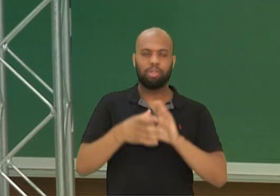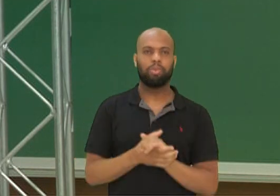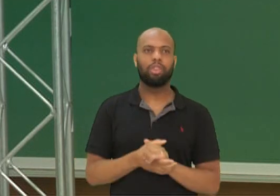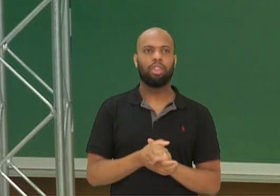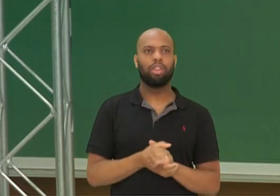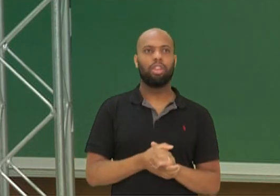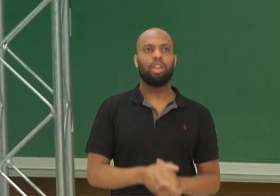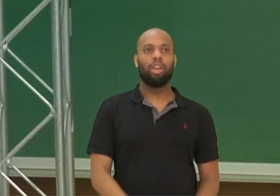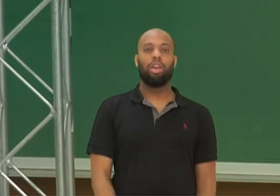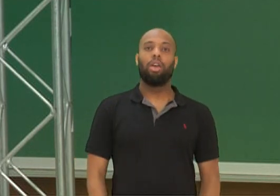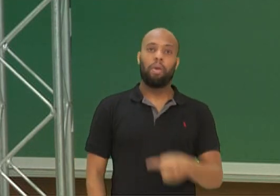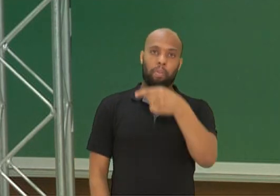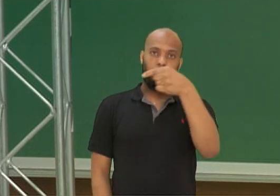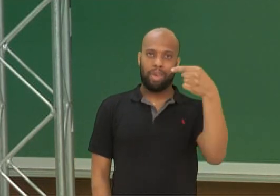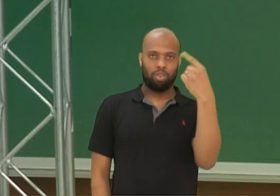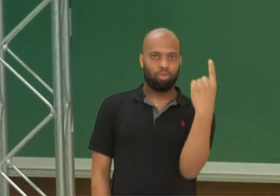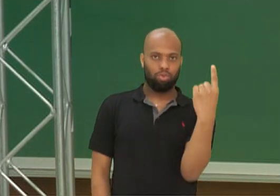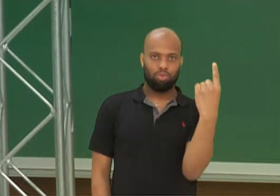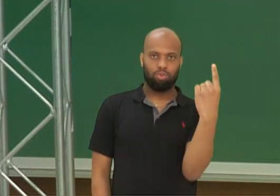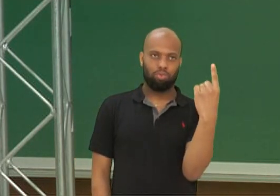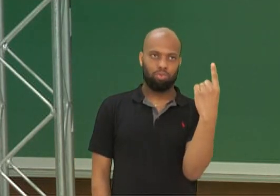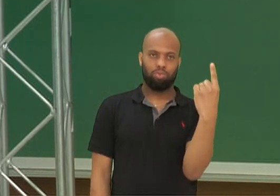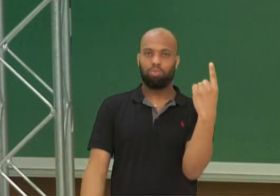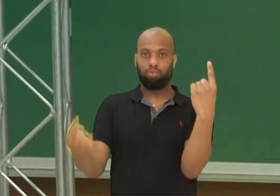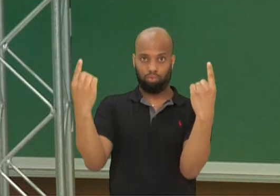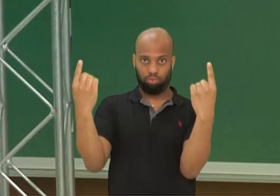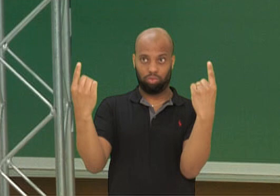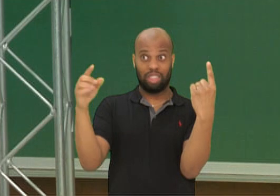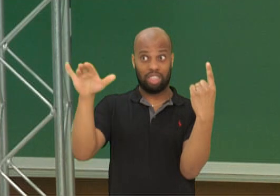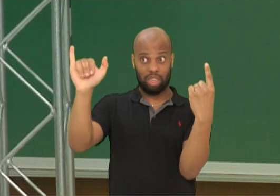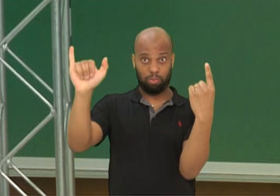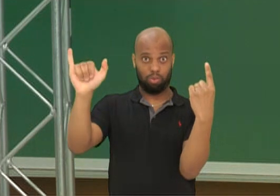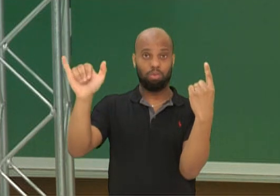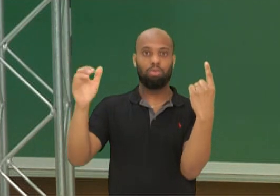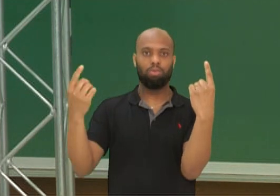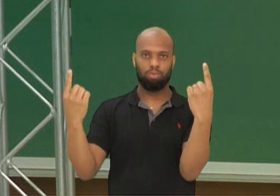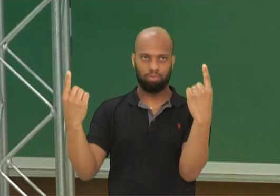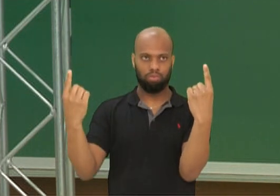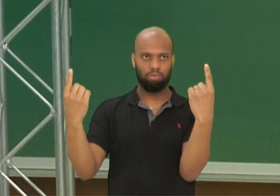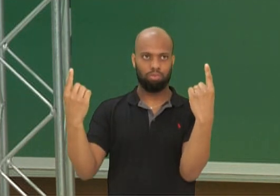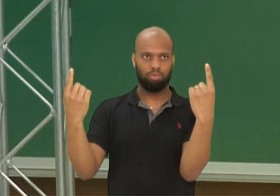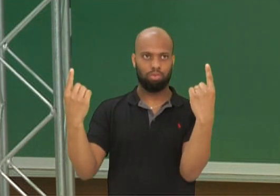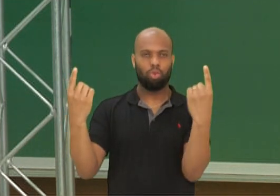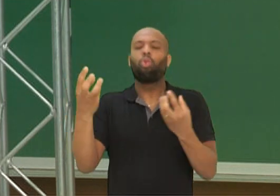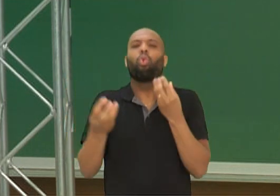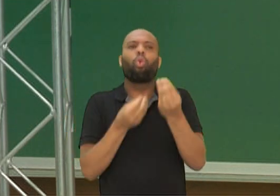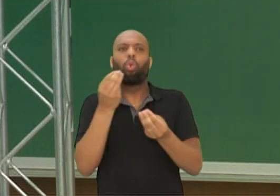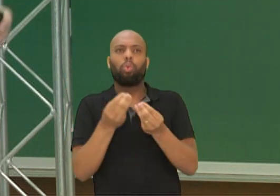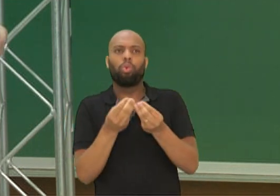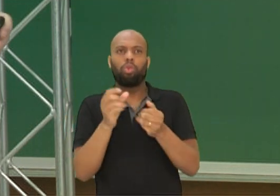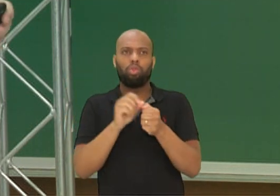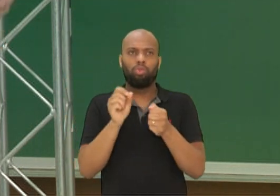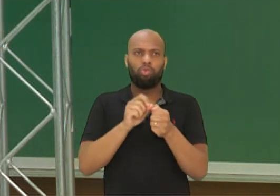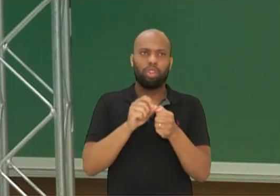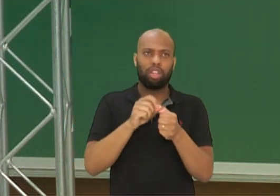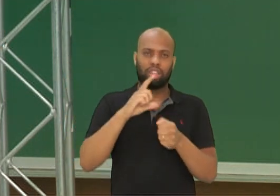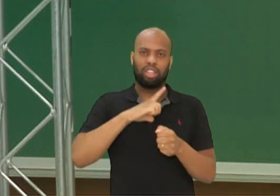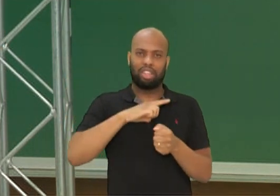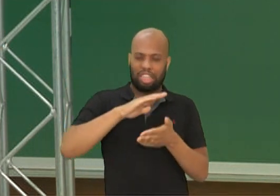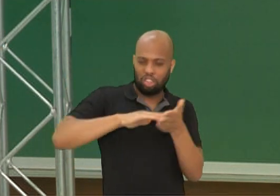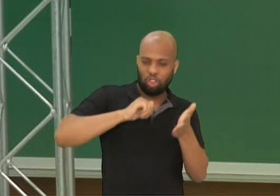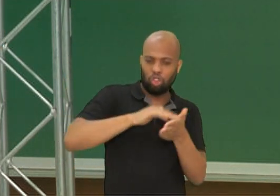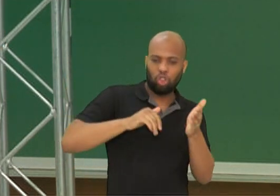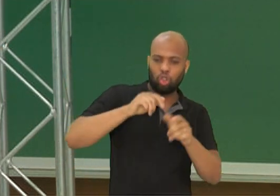Menos 1, para x menos 1, o y deu 1. Como assim, professor? Ué, trocou o x por menos